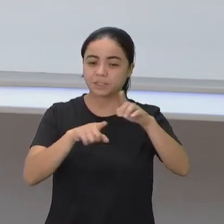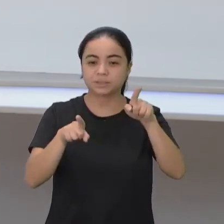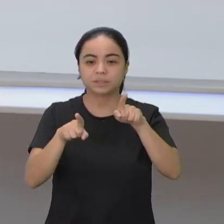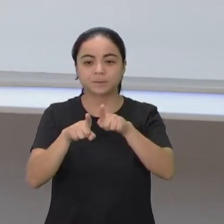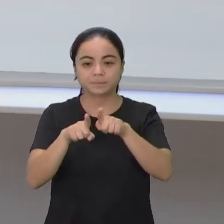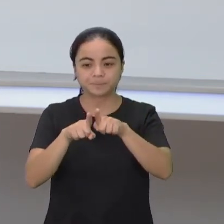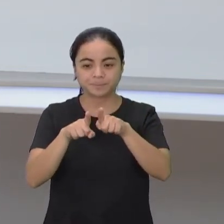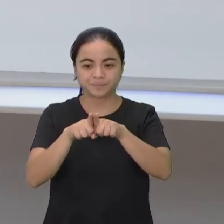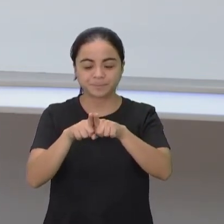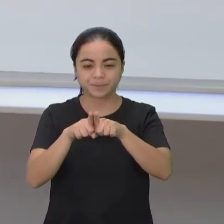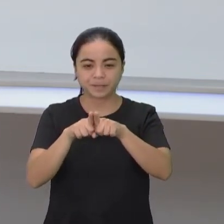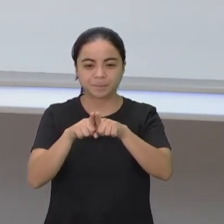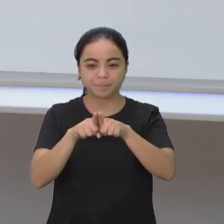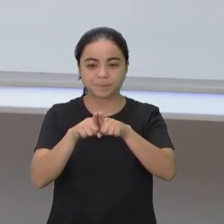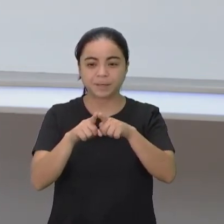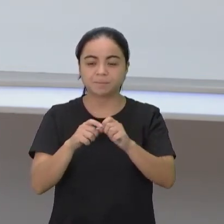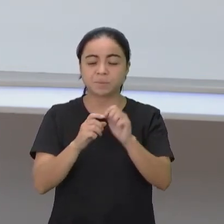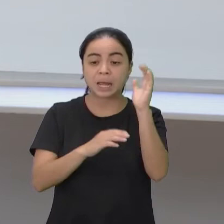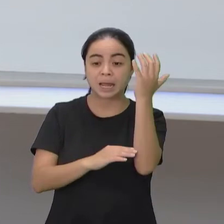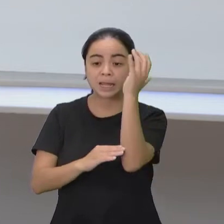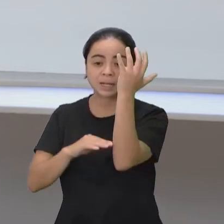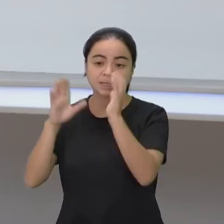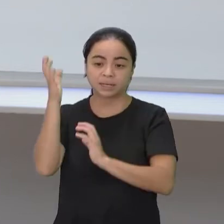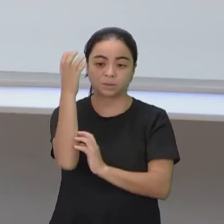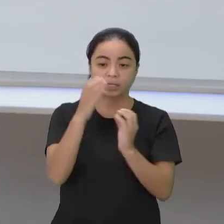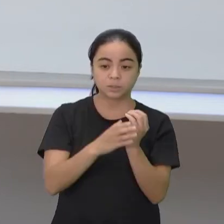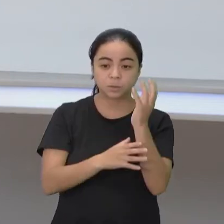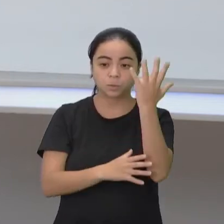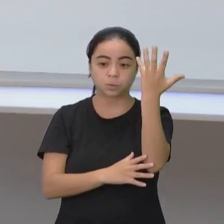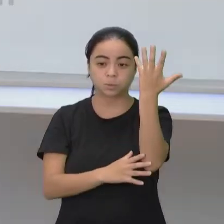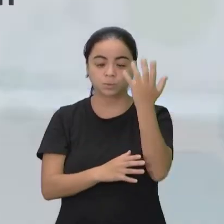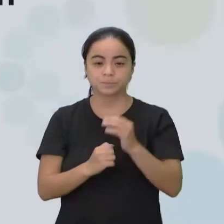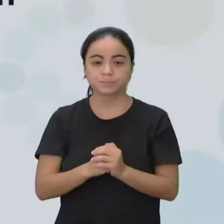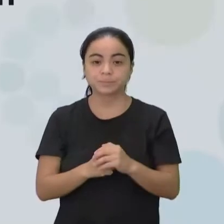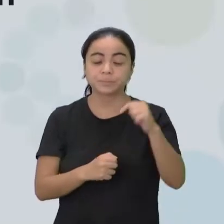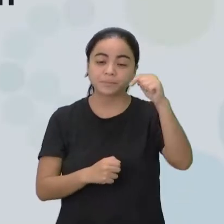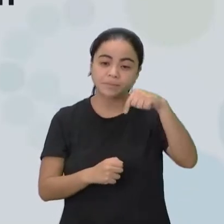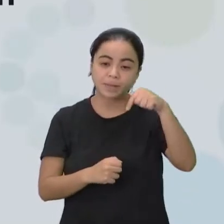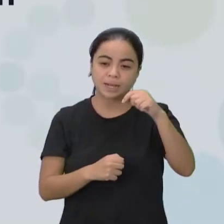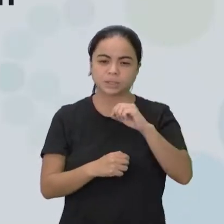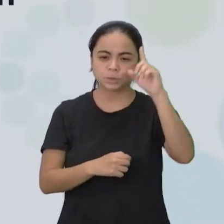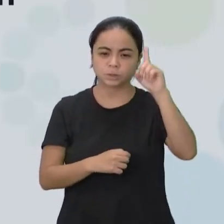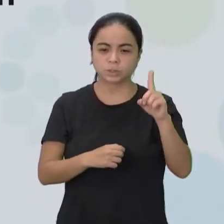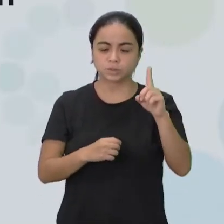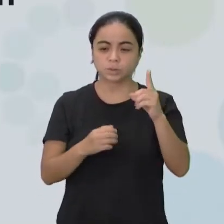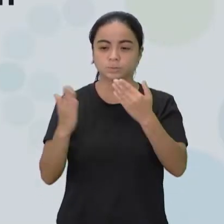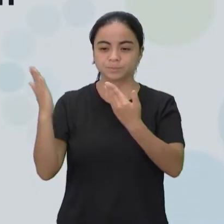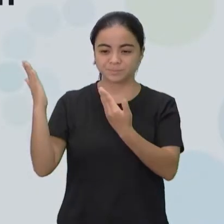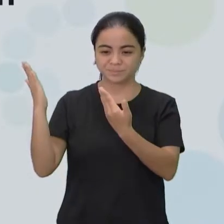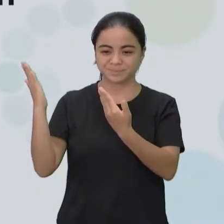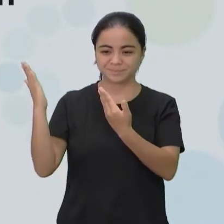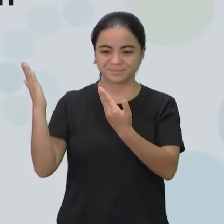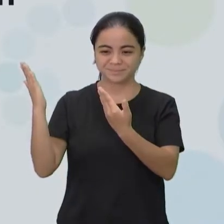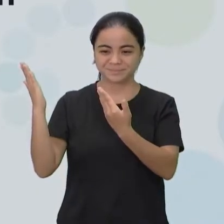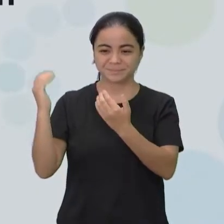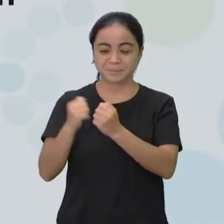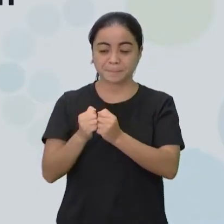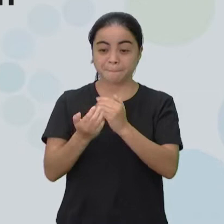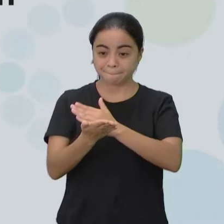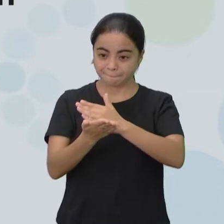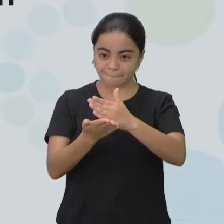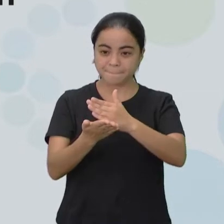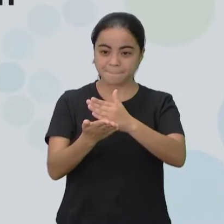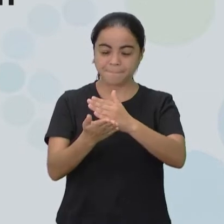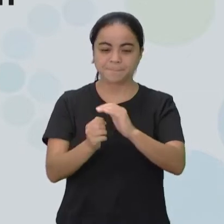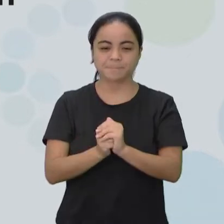com fenômenos naturais, tá certo? Nós estamos aqui, o nosso diretor vai colocar aí o slide de apresentação para a gente fazer o nosso